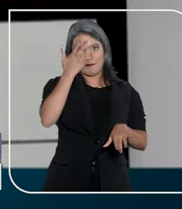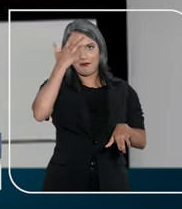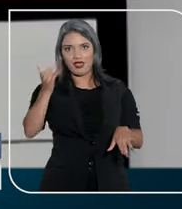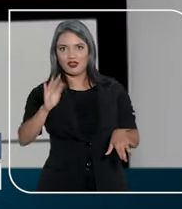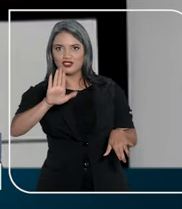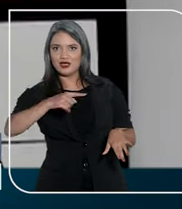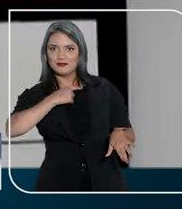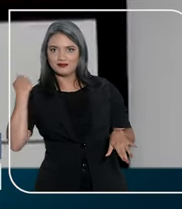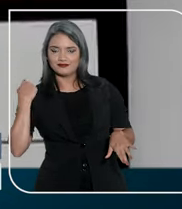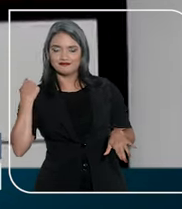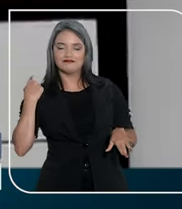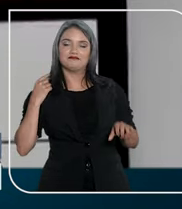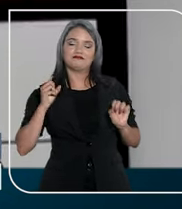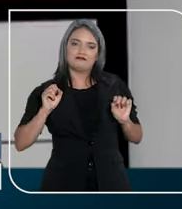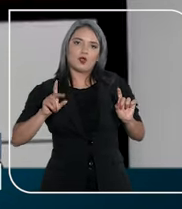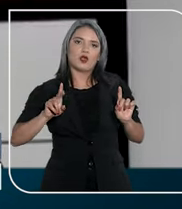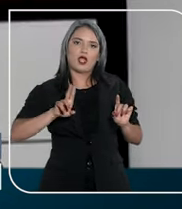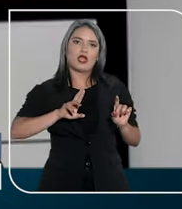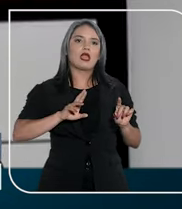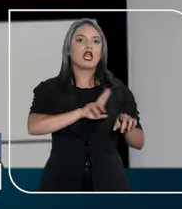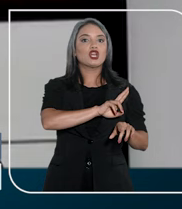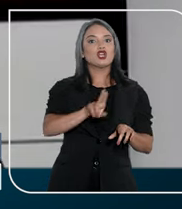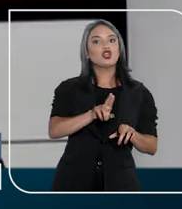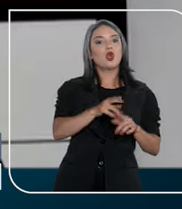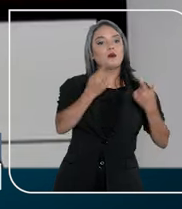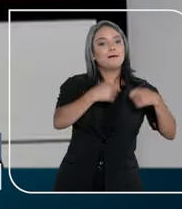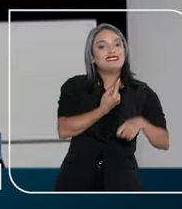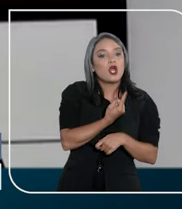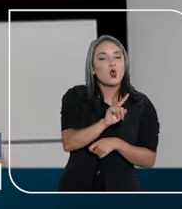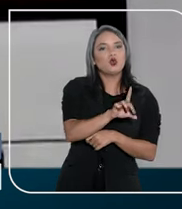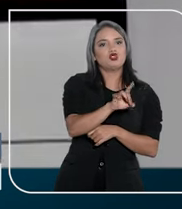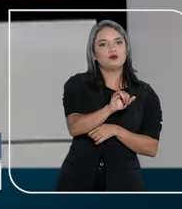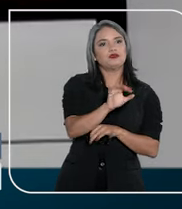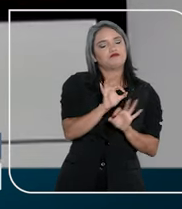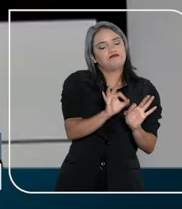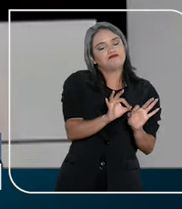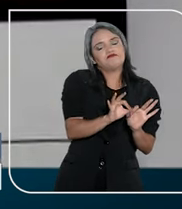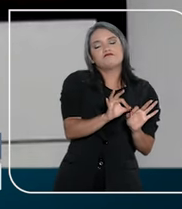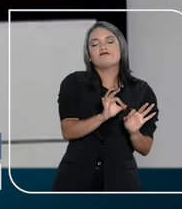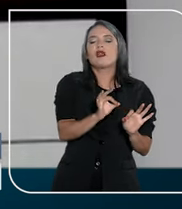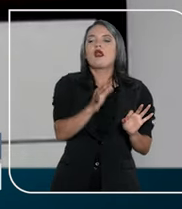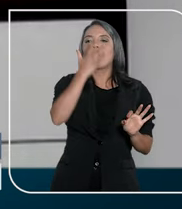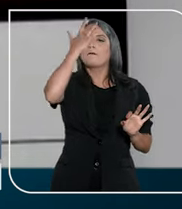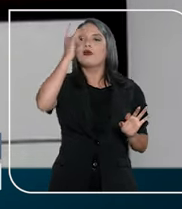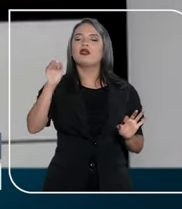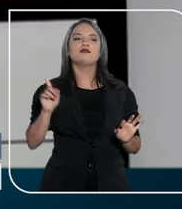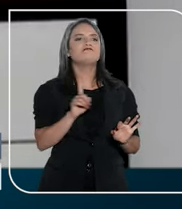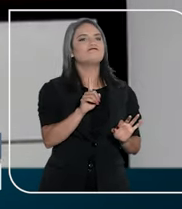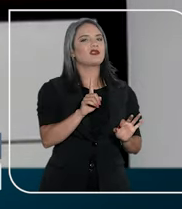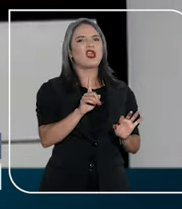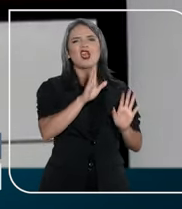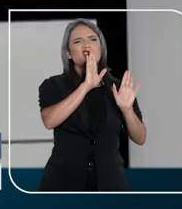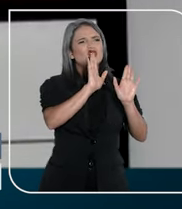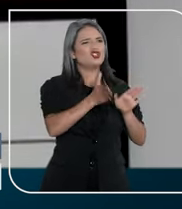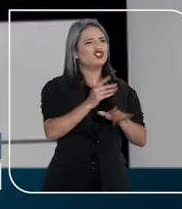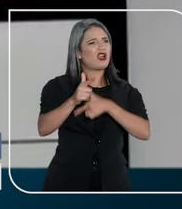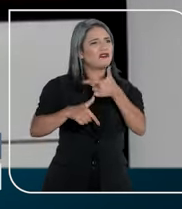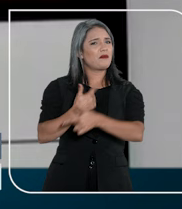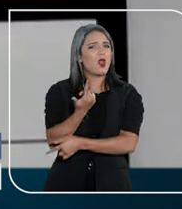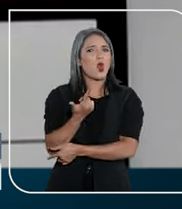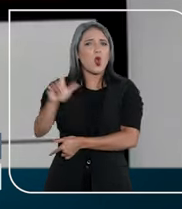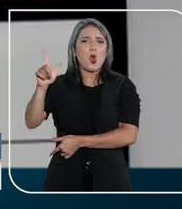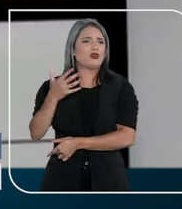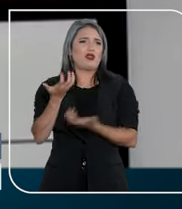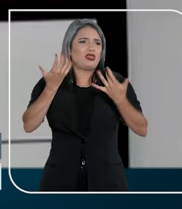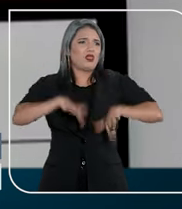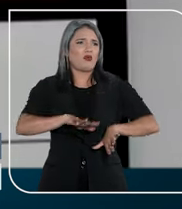não tem nenhuma ilegalidade, porque a nomeação ocorreu a tempo. Mas ele vai lá e diz, olha, eu já estou em outro cargo público, Fátima, não tenho mais interesse de